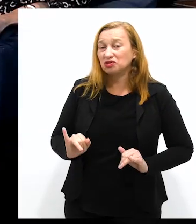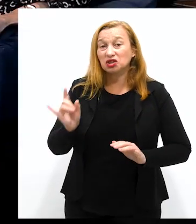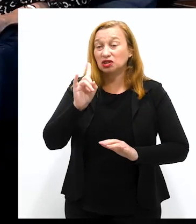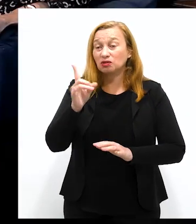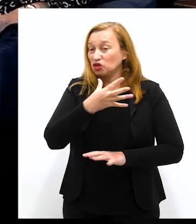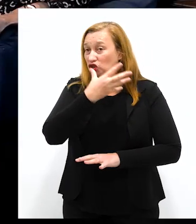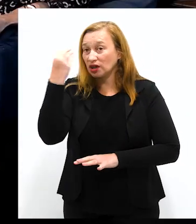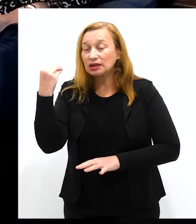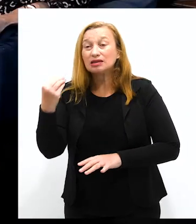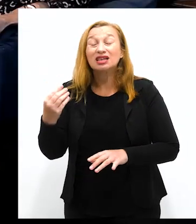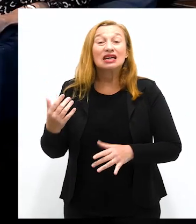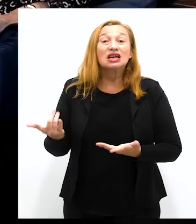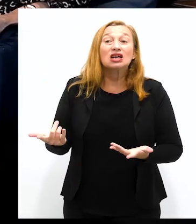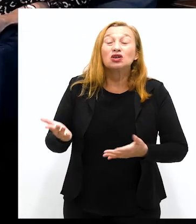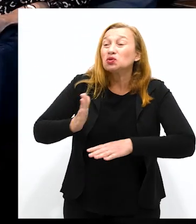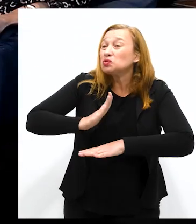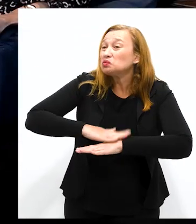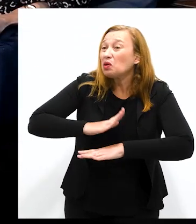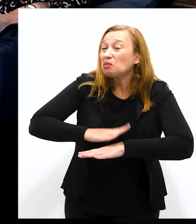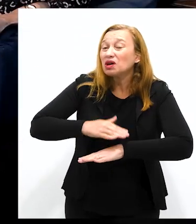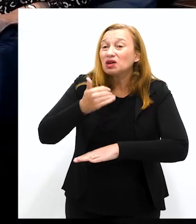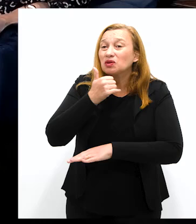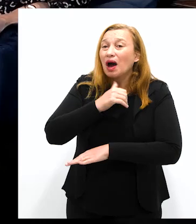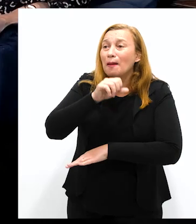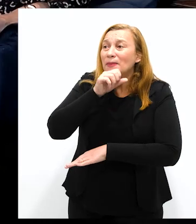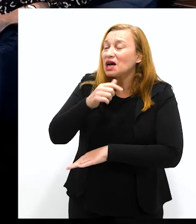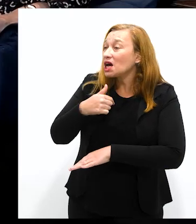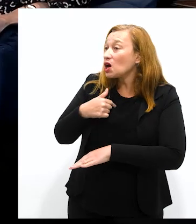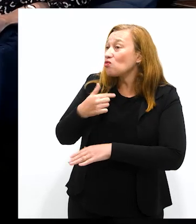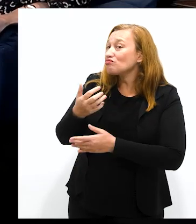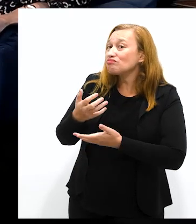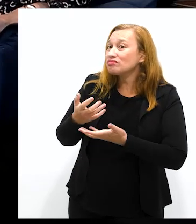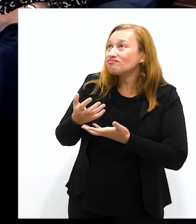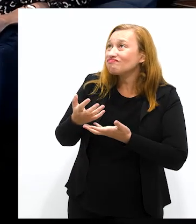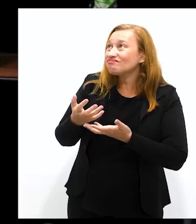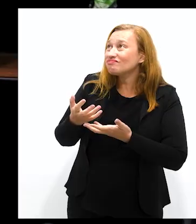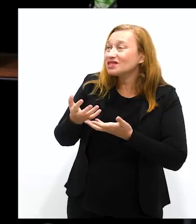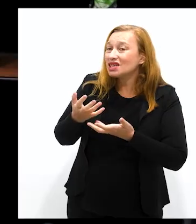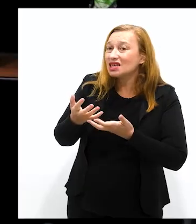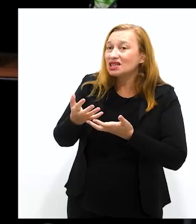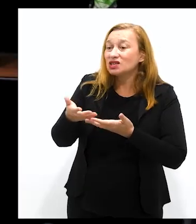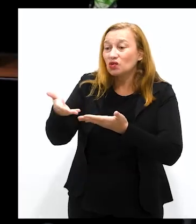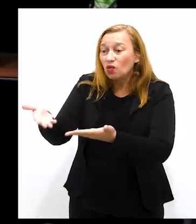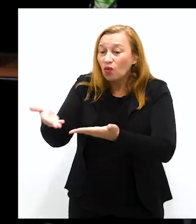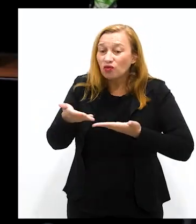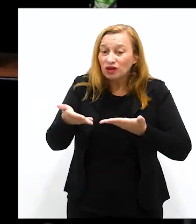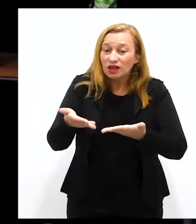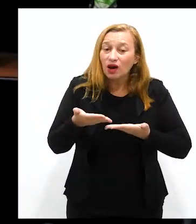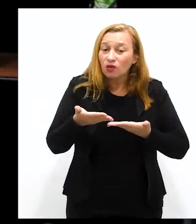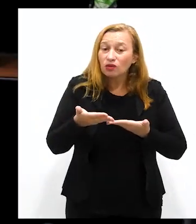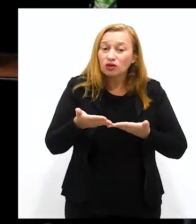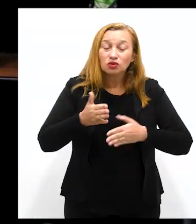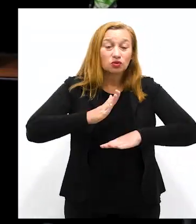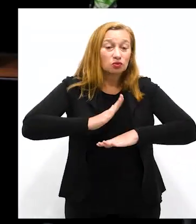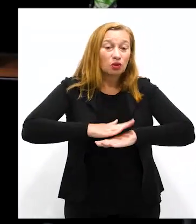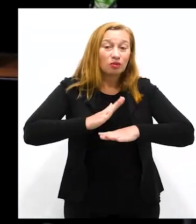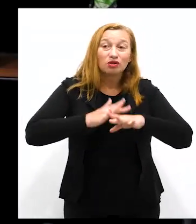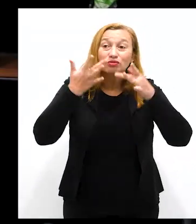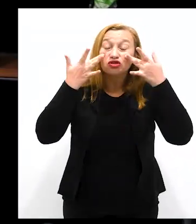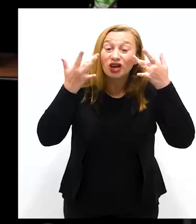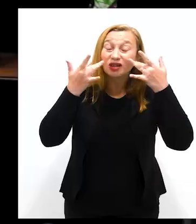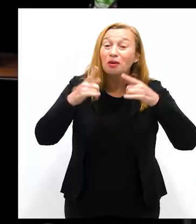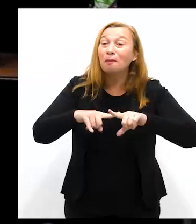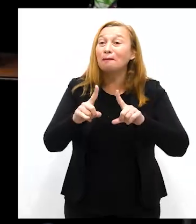que também nos chocou, porque na hora as mães, eu tentei colocar algumas para poder ficarem ali na cena na hora,